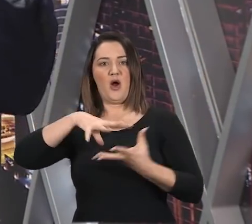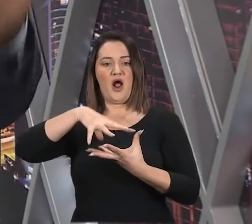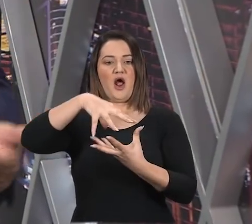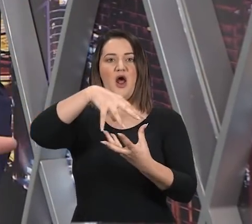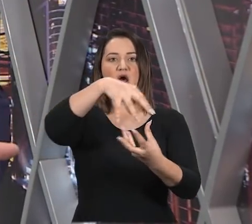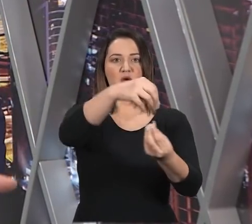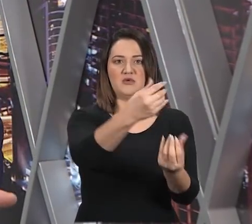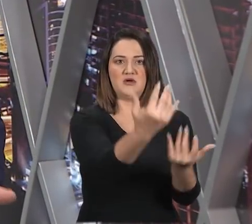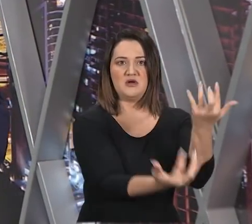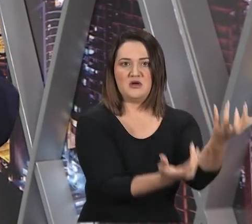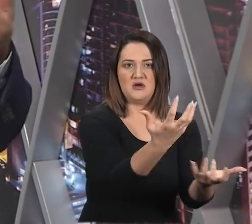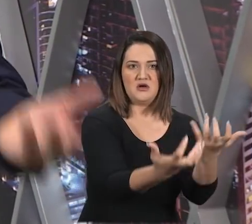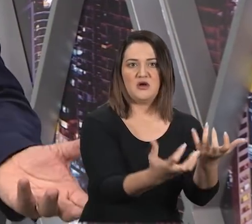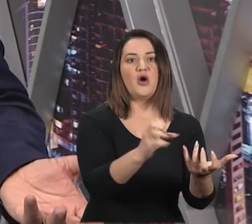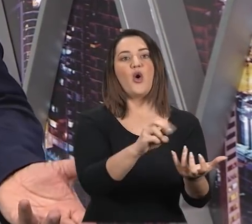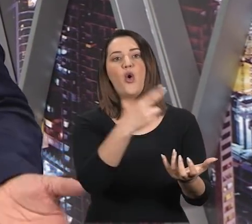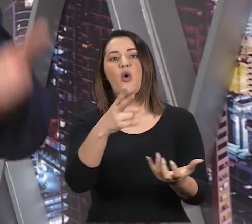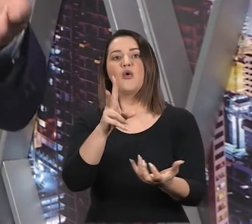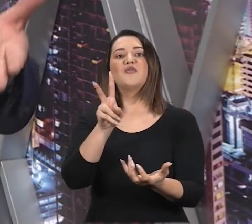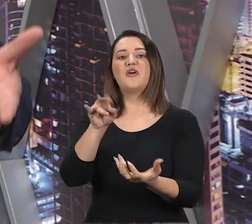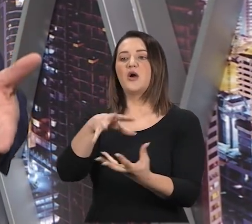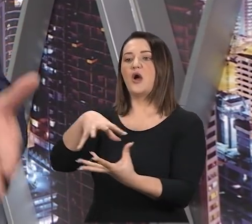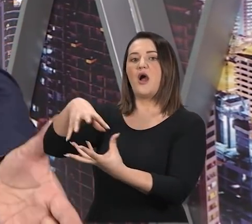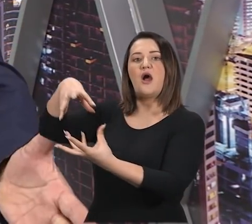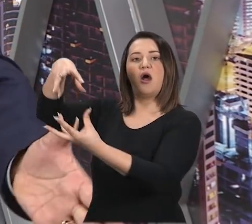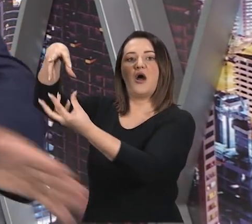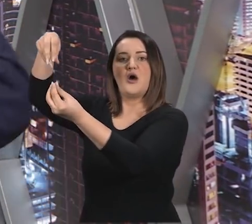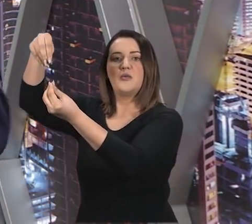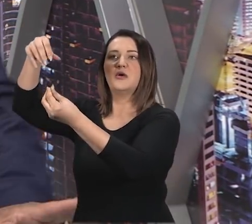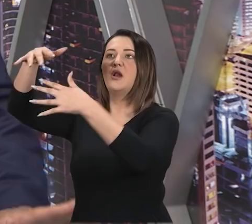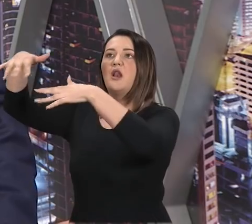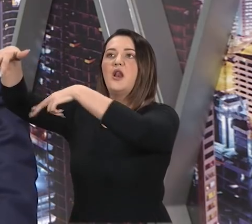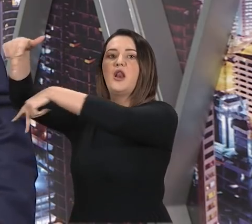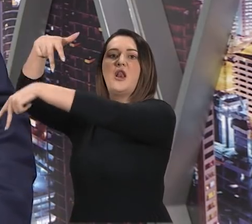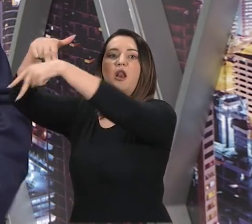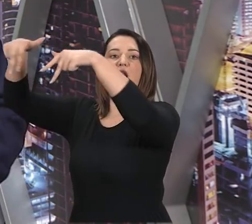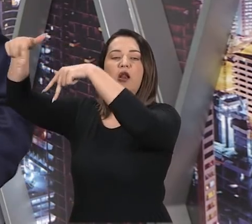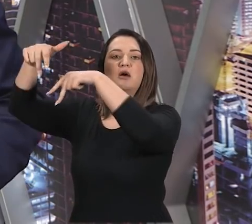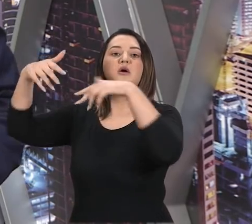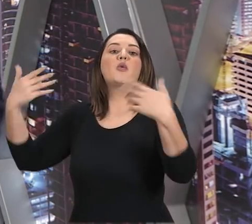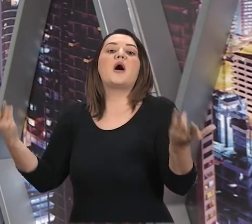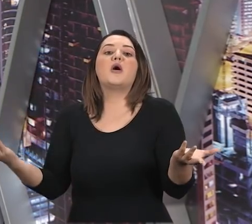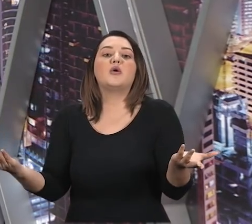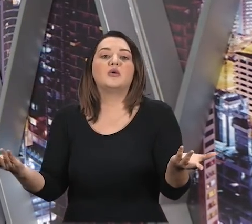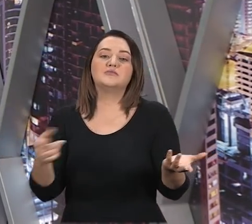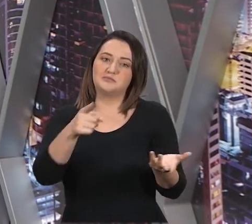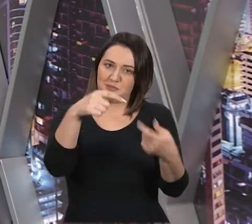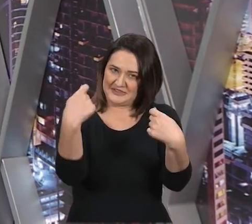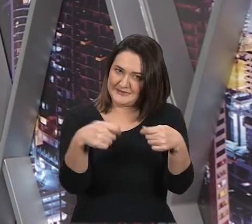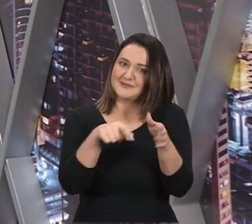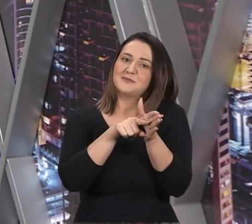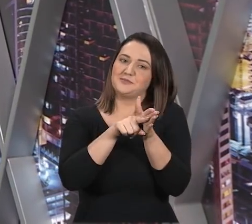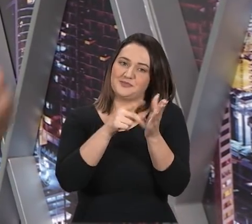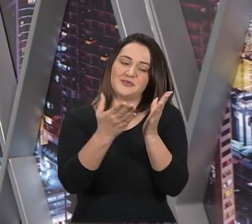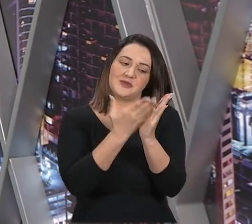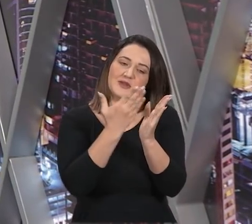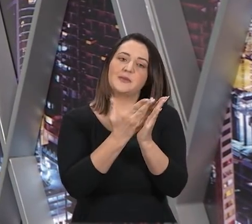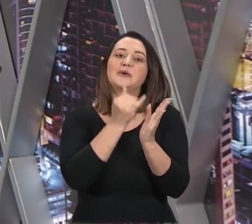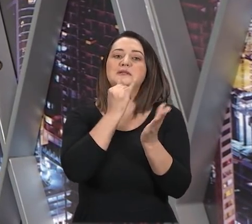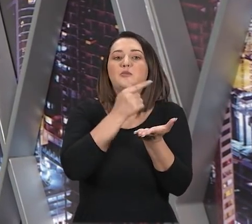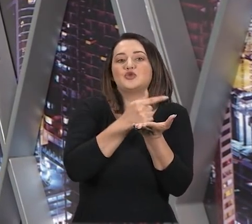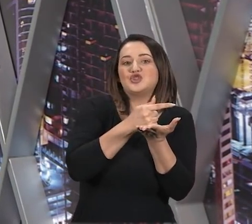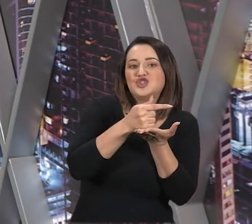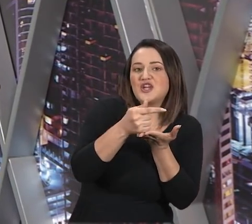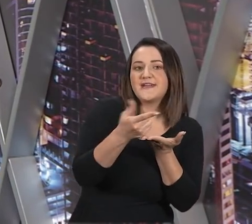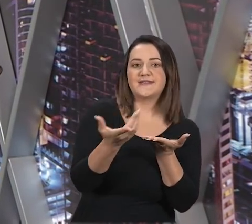vai para o seio de Abraão, vai para onde? Ou vai para a sepultura e ali permanece? Então, para você saber um assunto como esse, você tem que